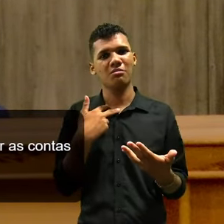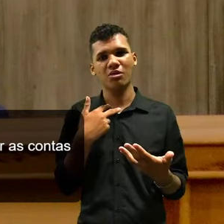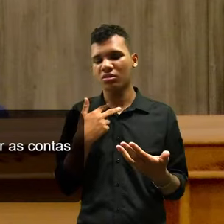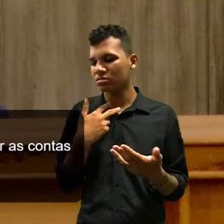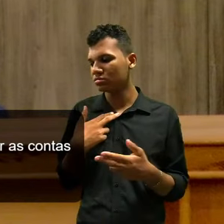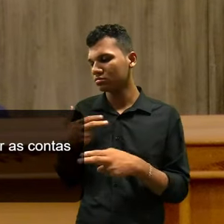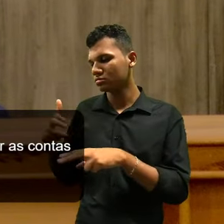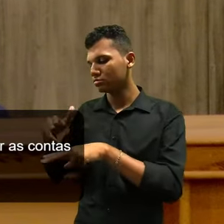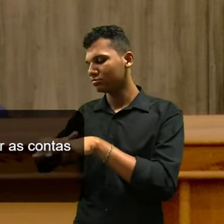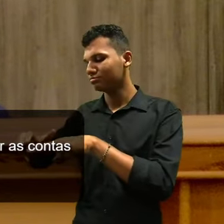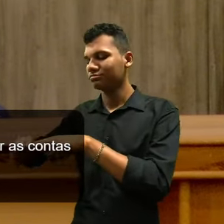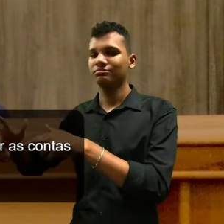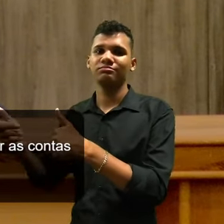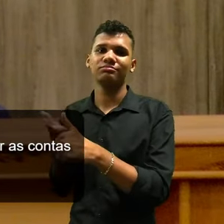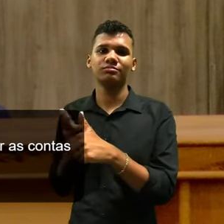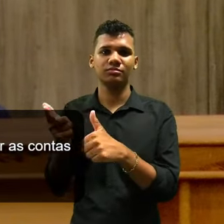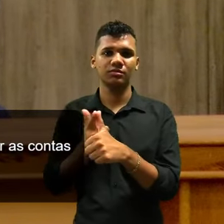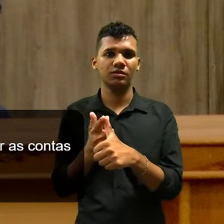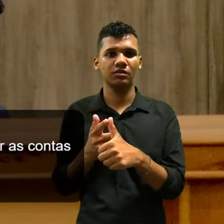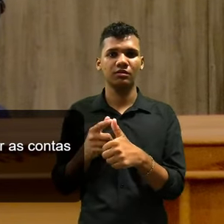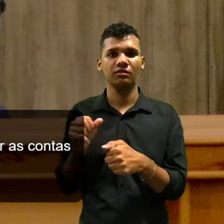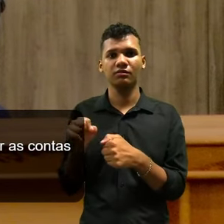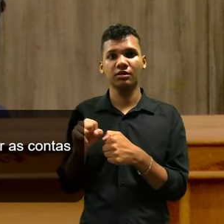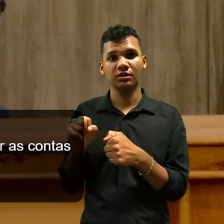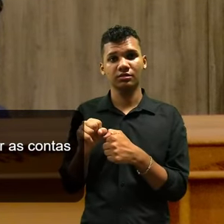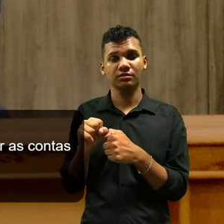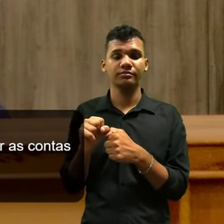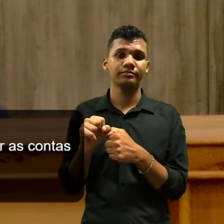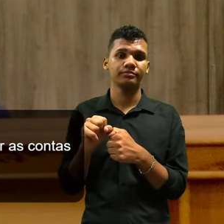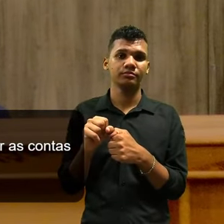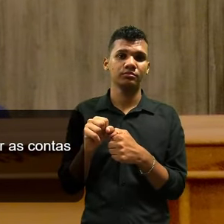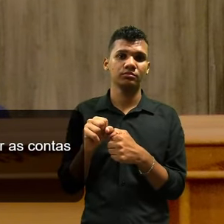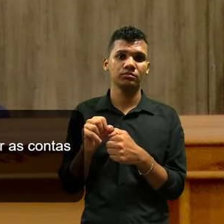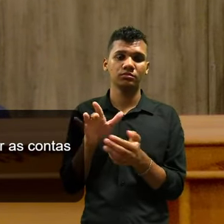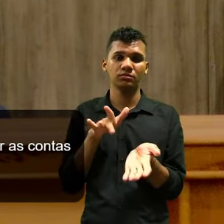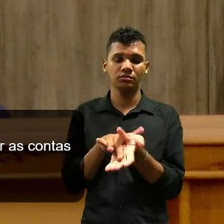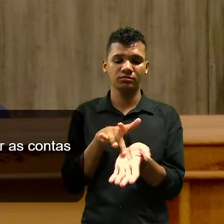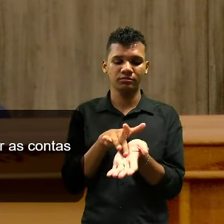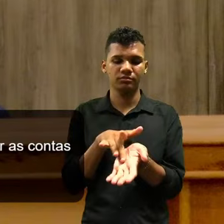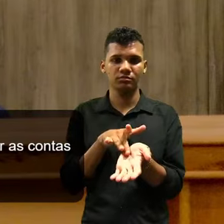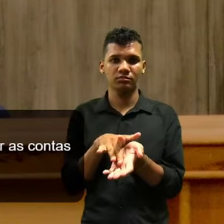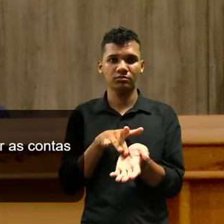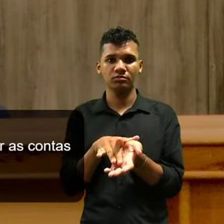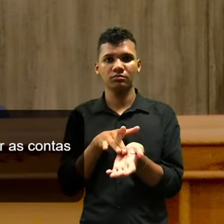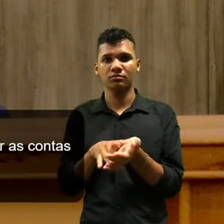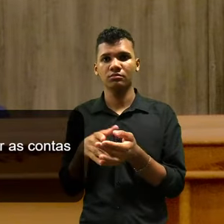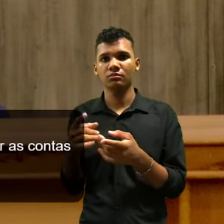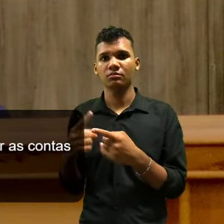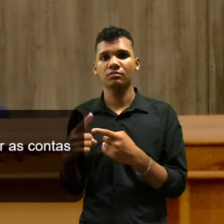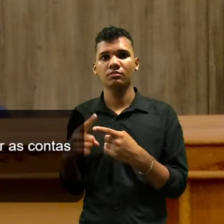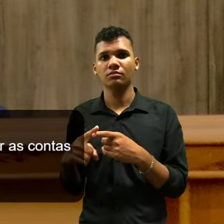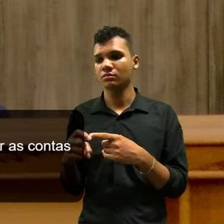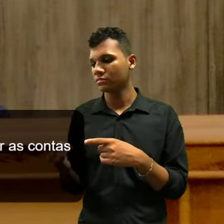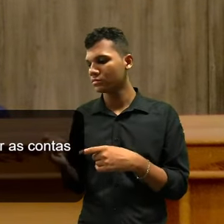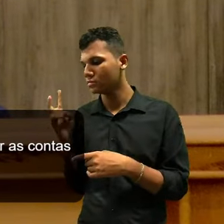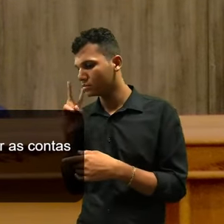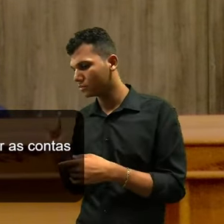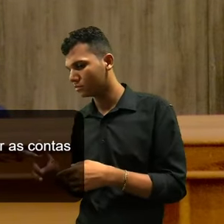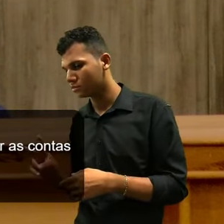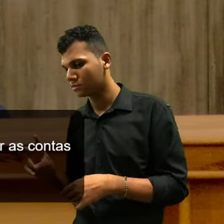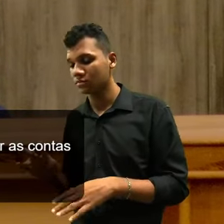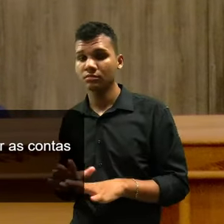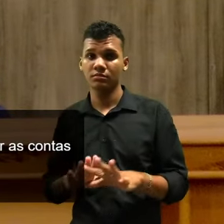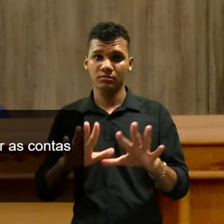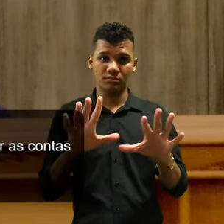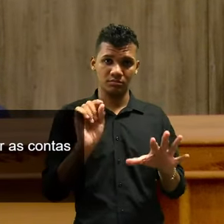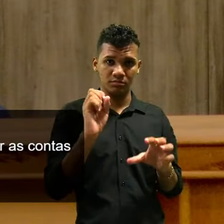fazer primo a fazer de conta dos gastos fazer as contas dos gastos para ver se tem como que é acabar pronto Fica